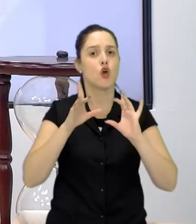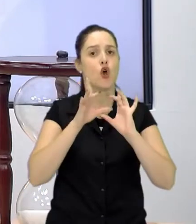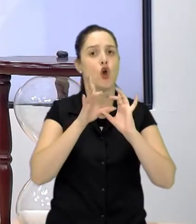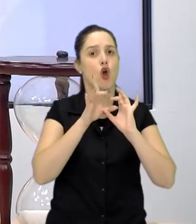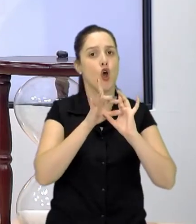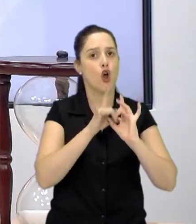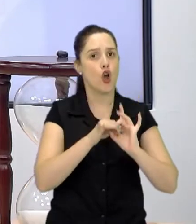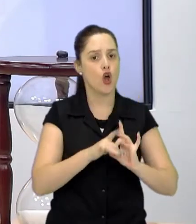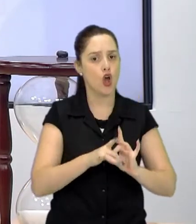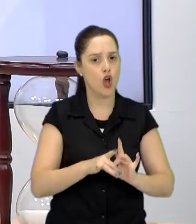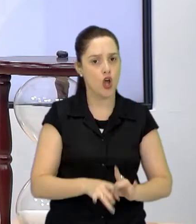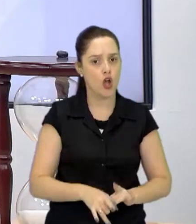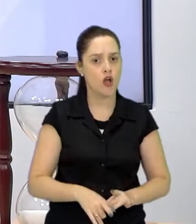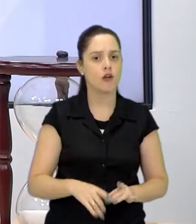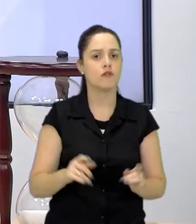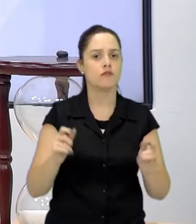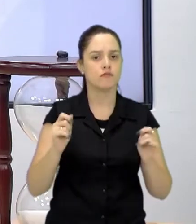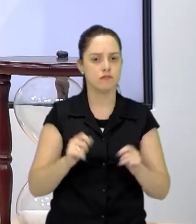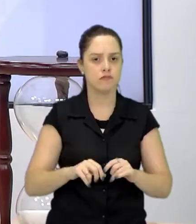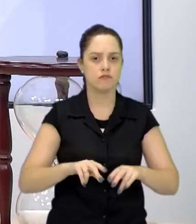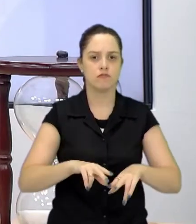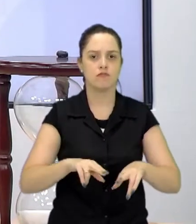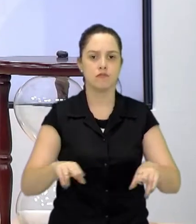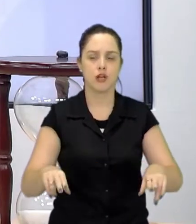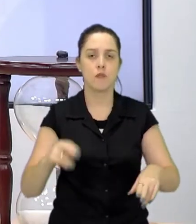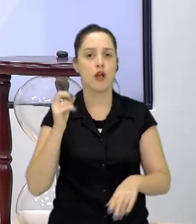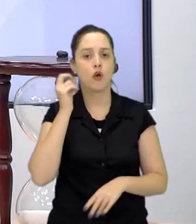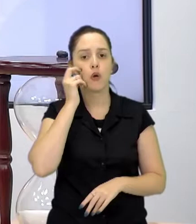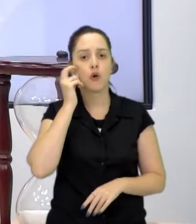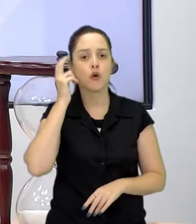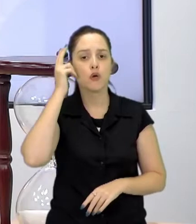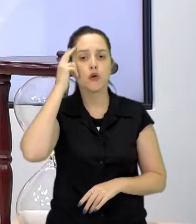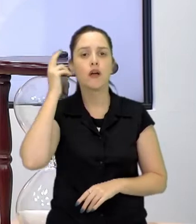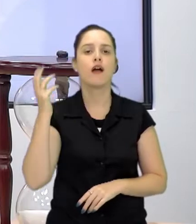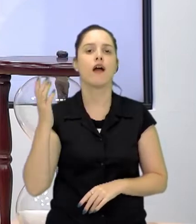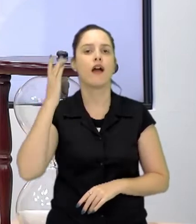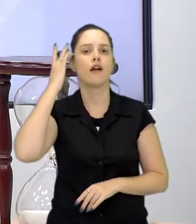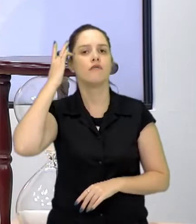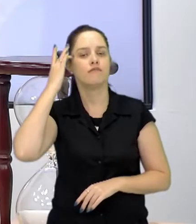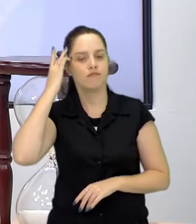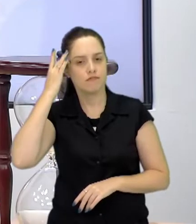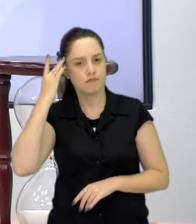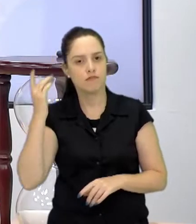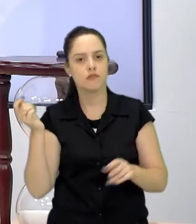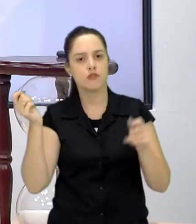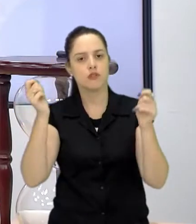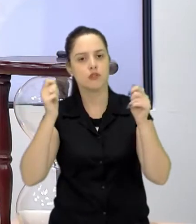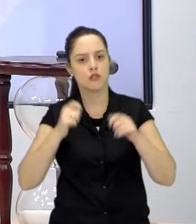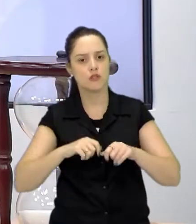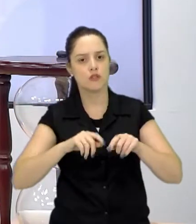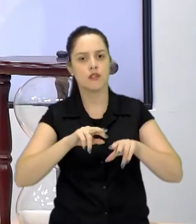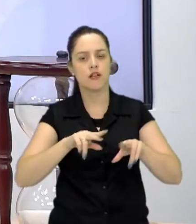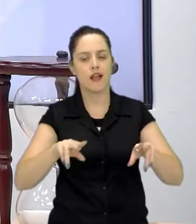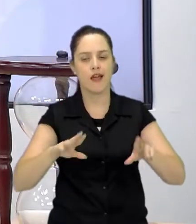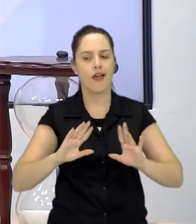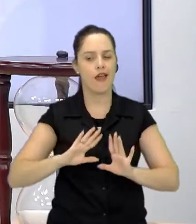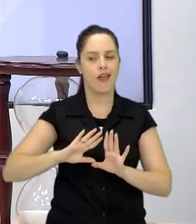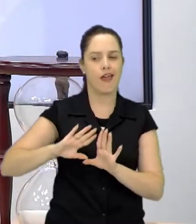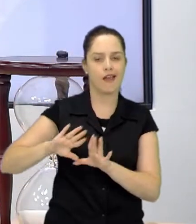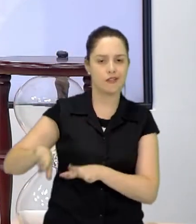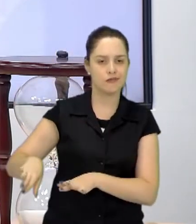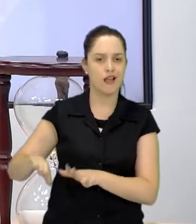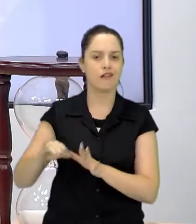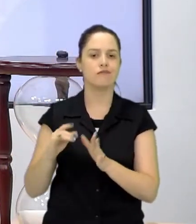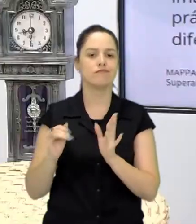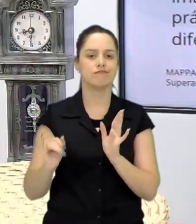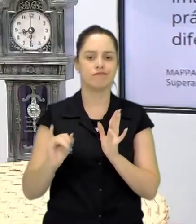e respeitar a diversidade da língua como uma cultura, a identidade do outro. Então o preconceito linguístico é o rejeitar essa diversidade da